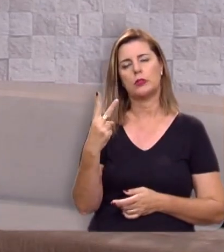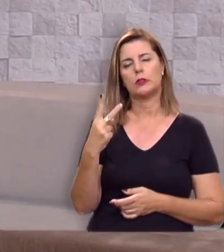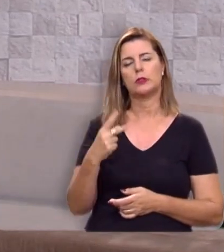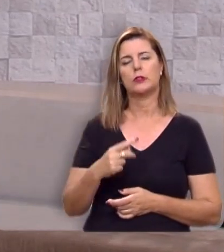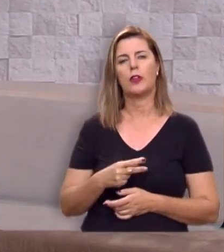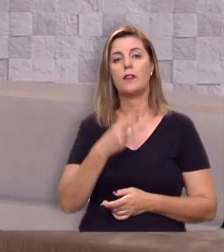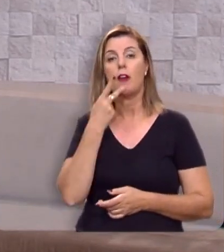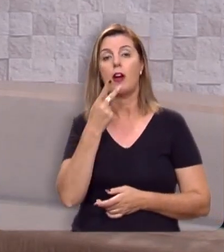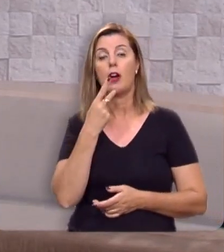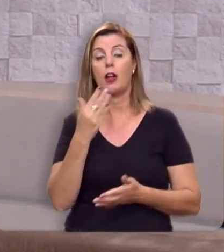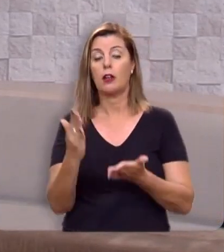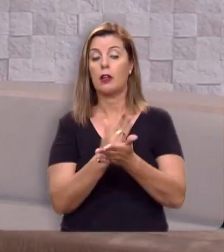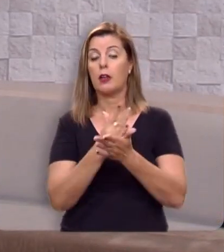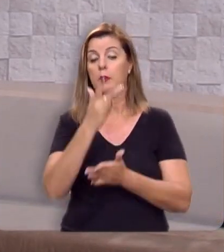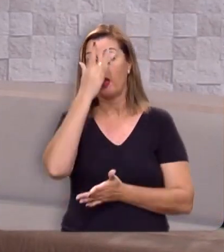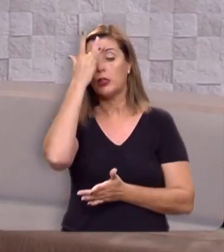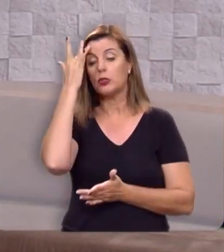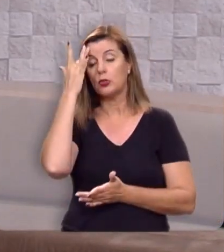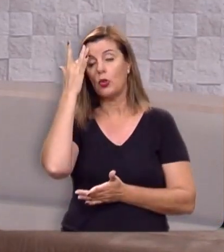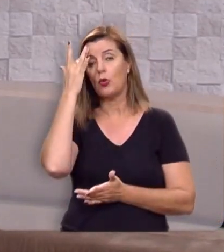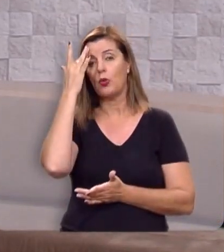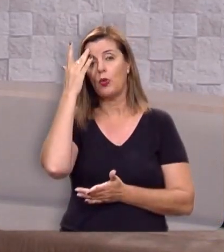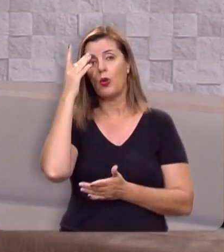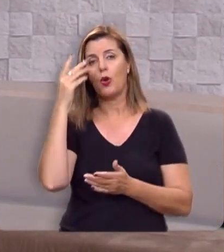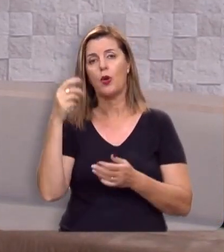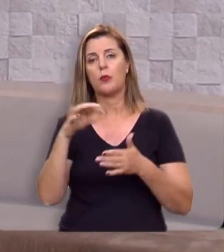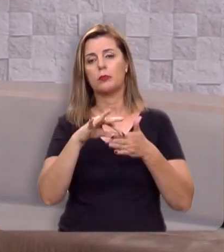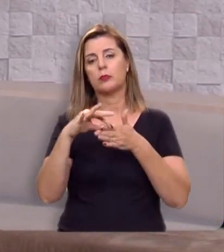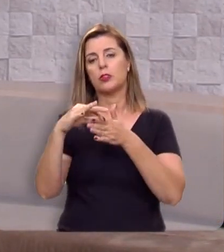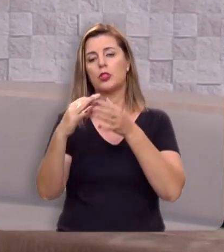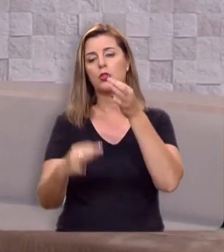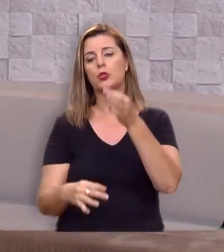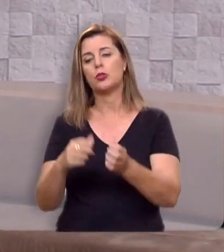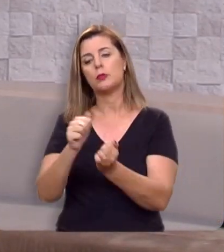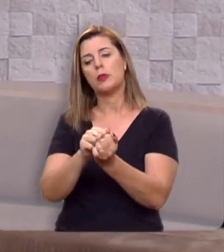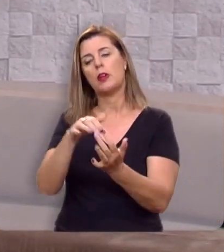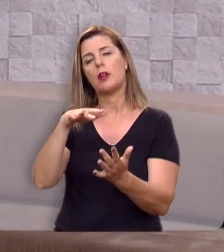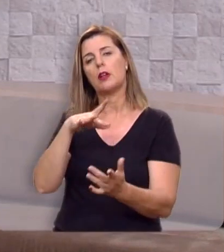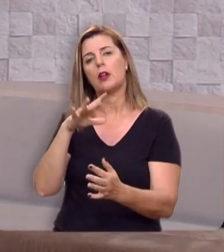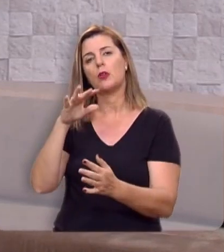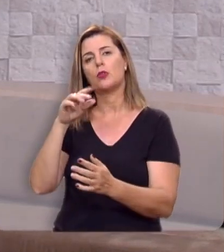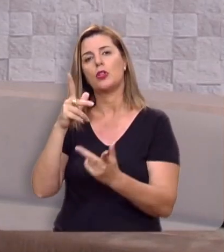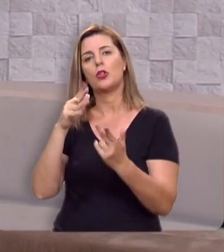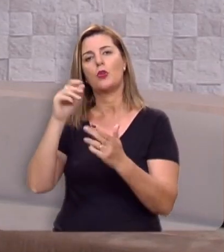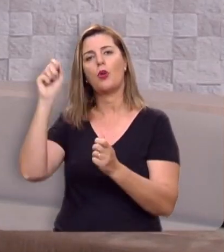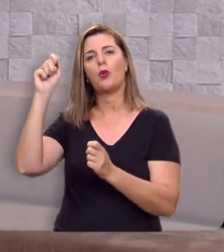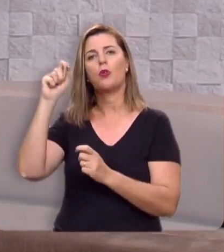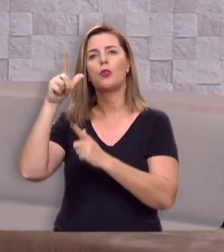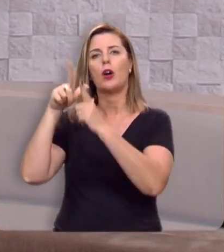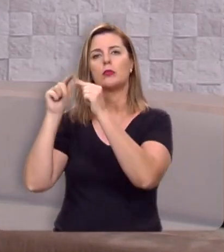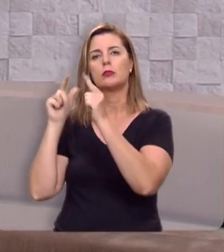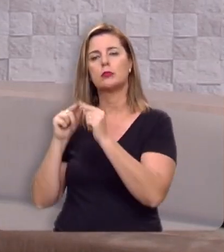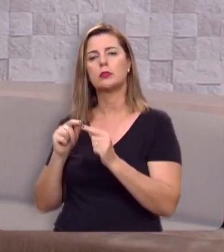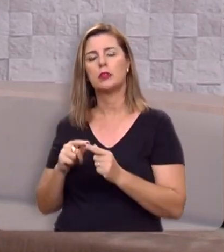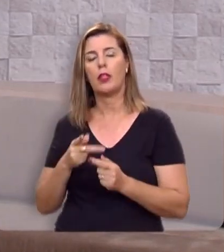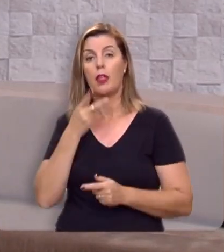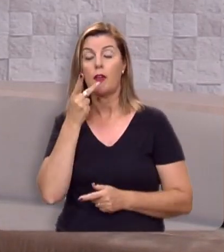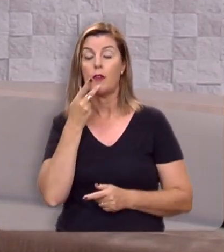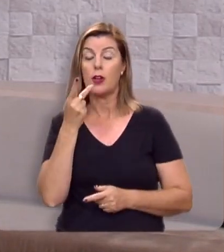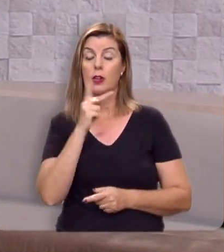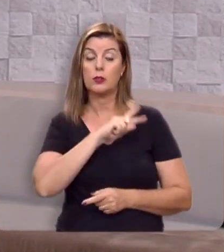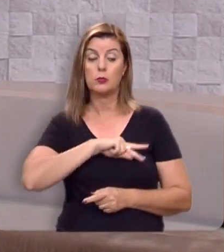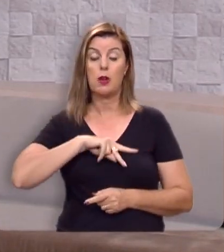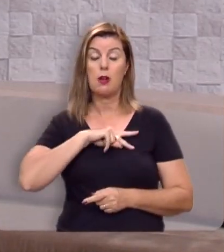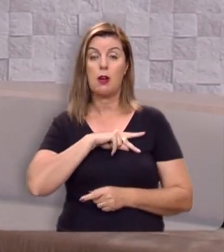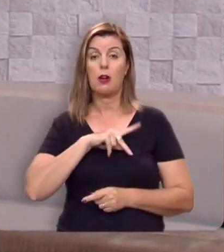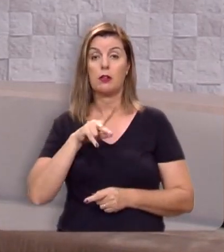muitos conduzirem à justiça brilharão como o firmamento em seu fulgor. Talvez Paulo esteja tratando,